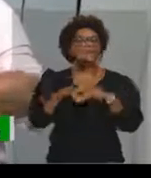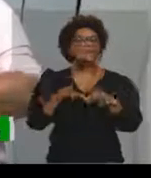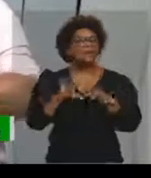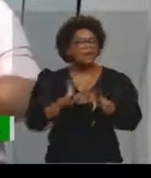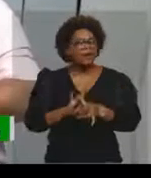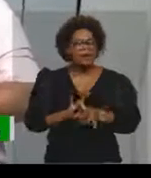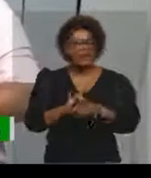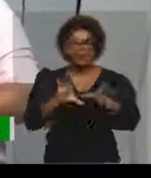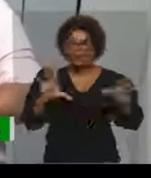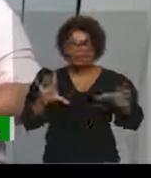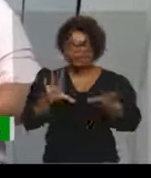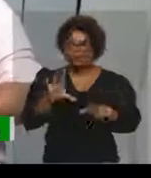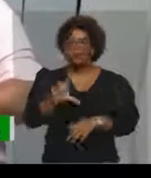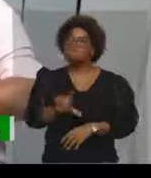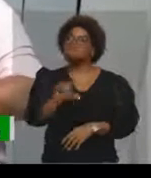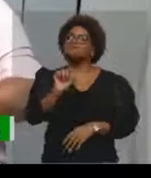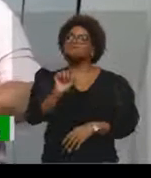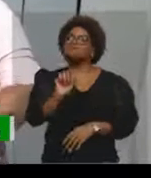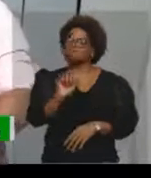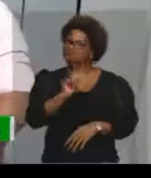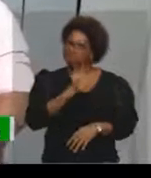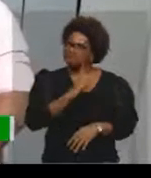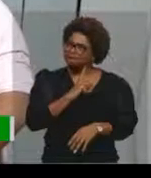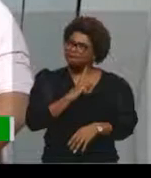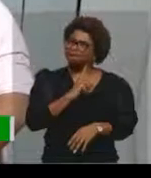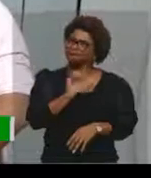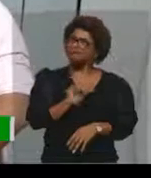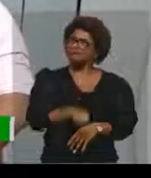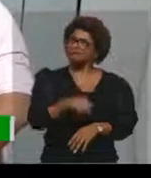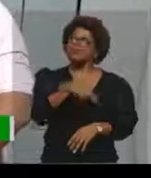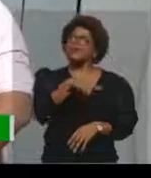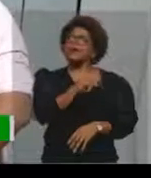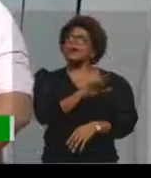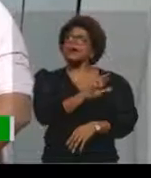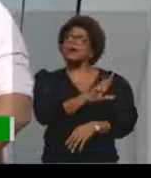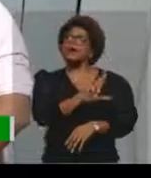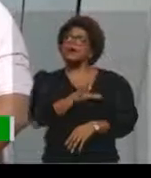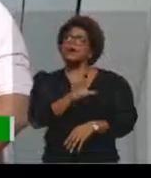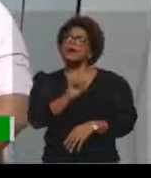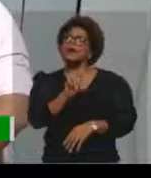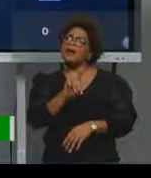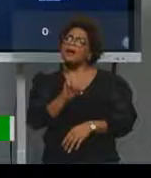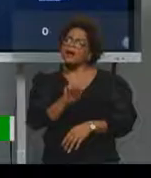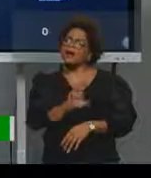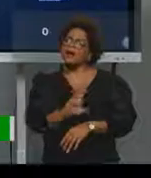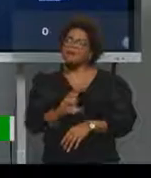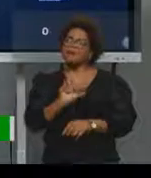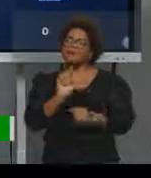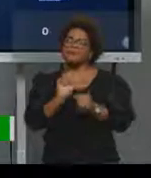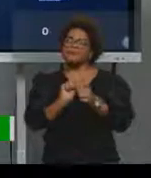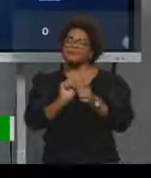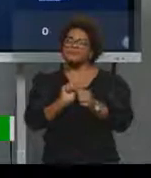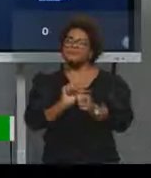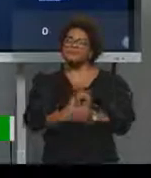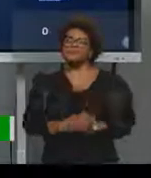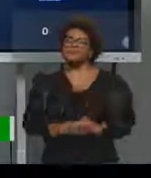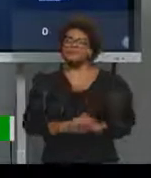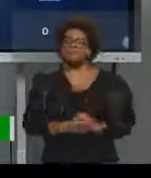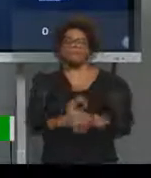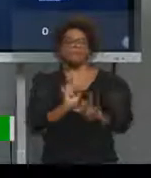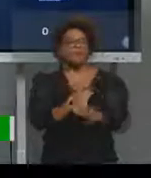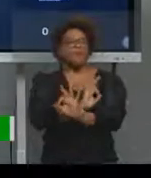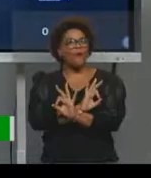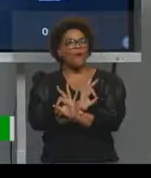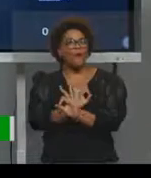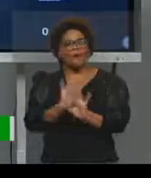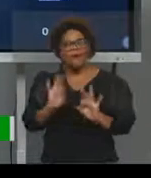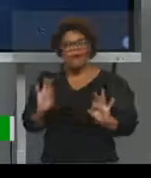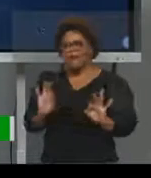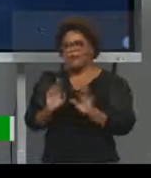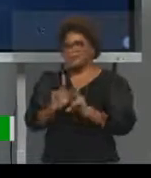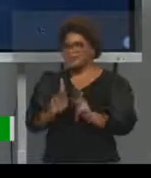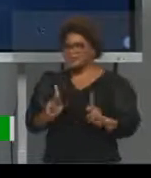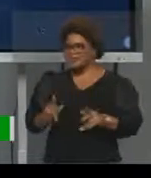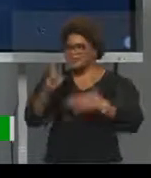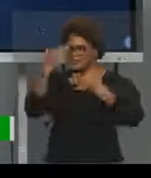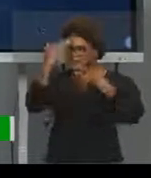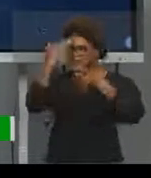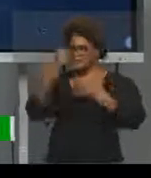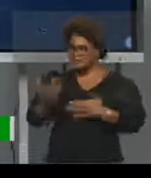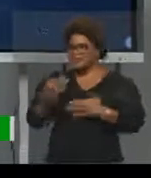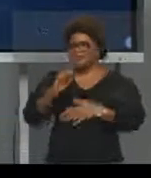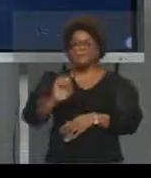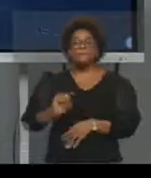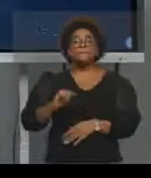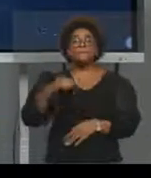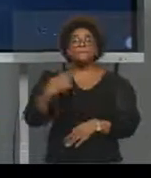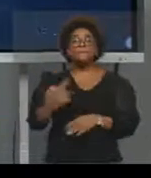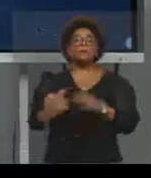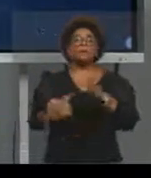de colocar um narrador, se isso couber aí na sua construção. Excelente, professores. Muito obrigada. Vamos para a próxima.